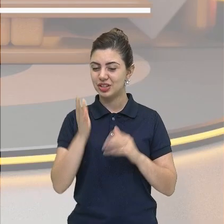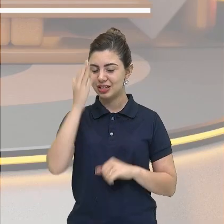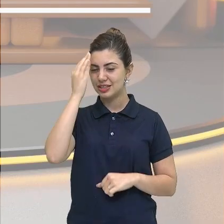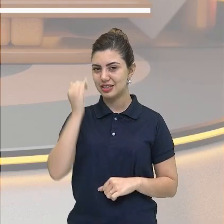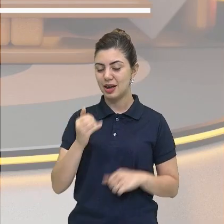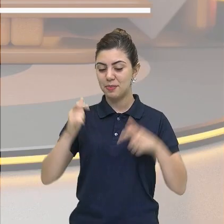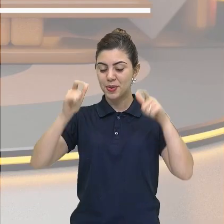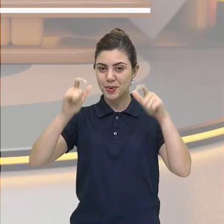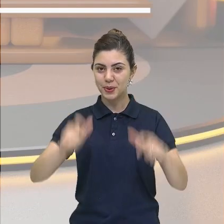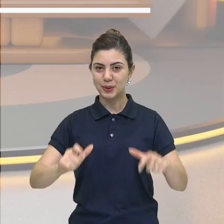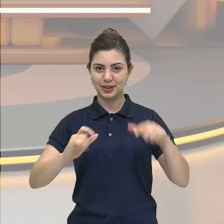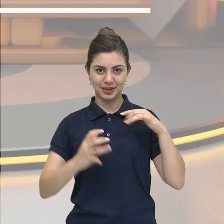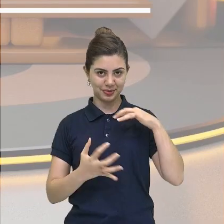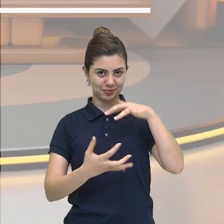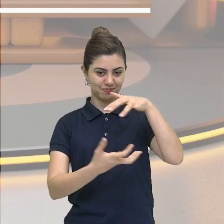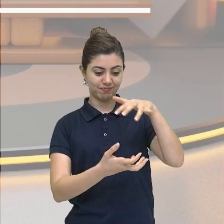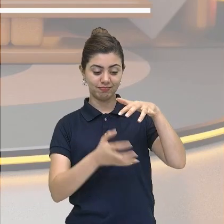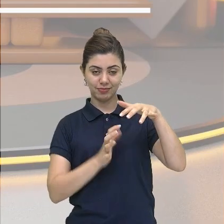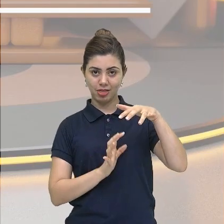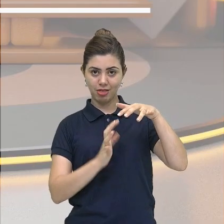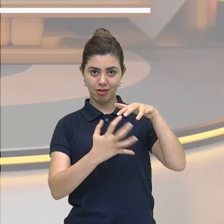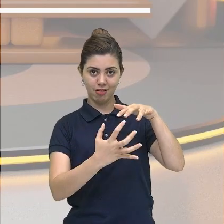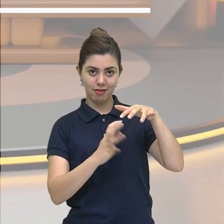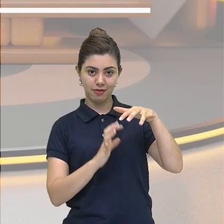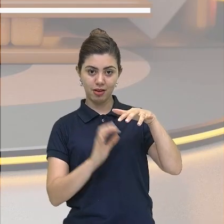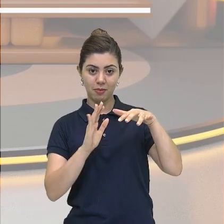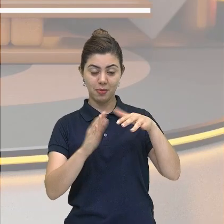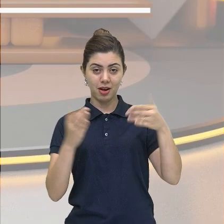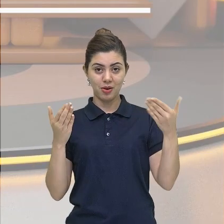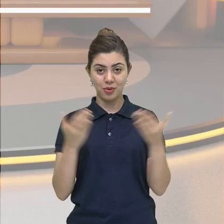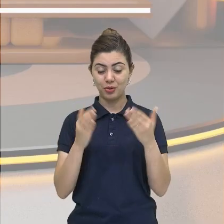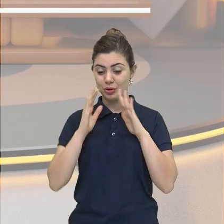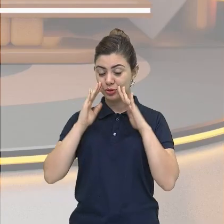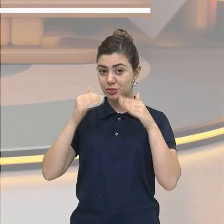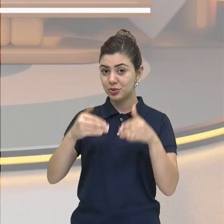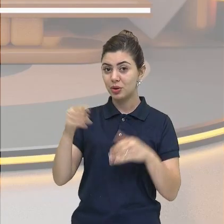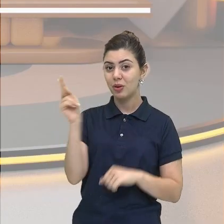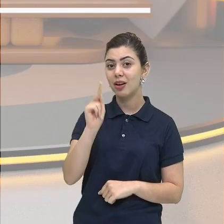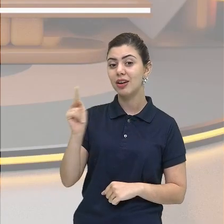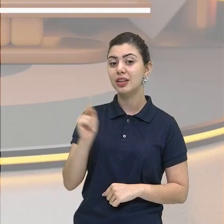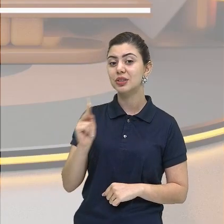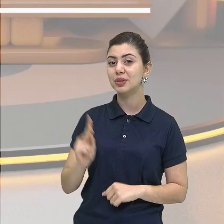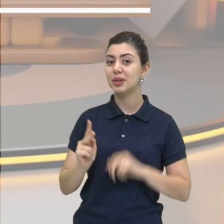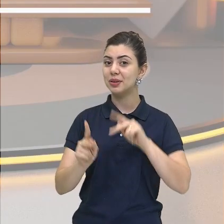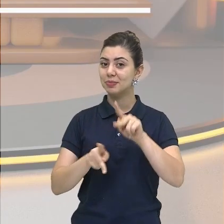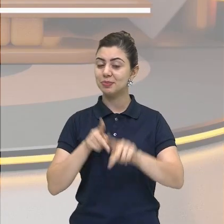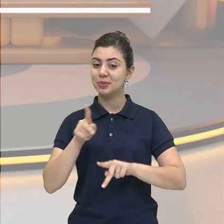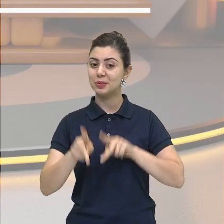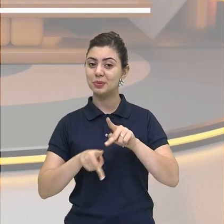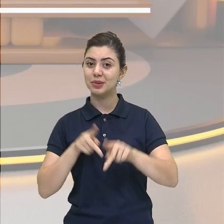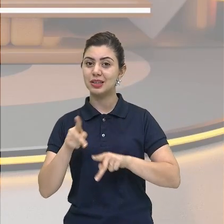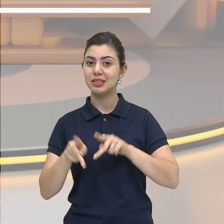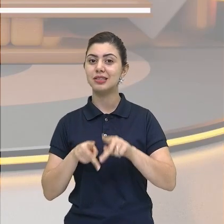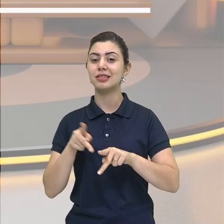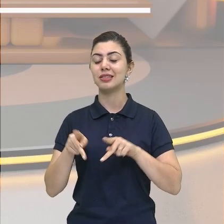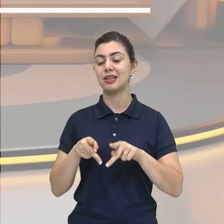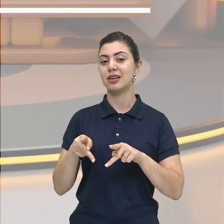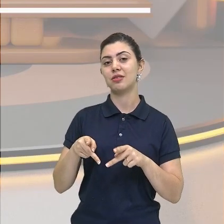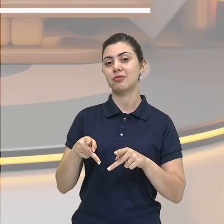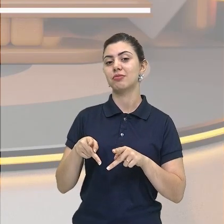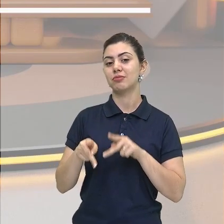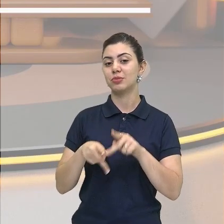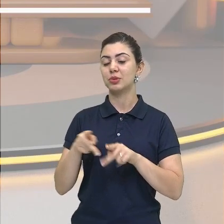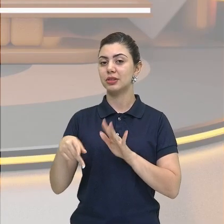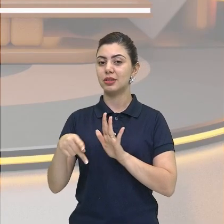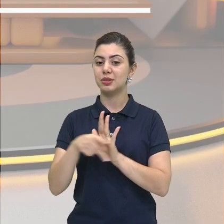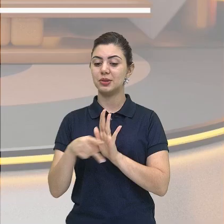geograficamente localizado, nós vamos então dar um enfoque histórico sobre populações, sobre civilizações, sobre povos